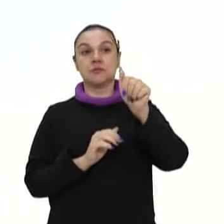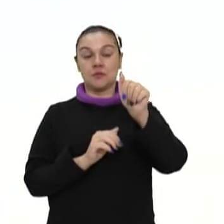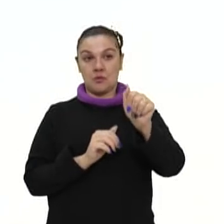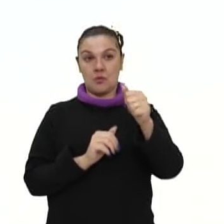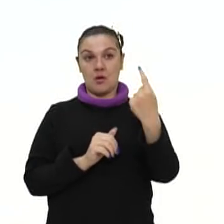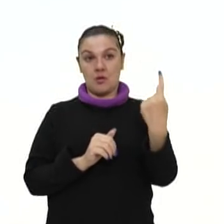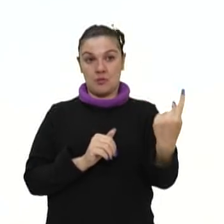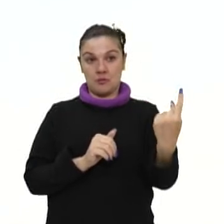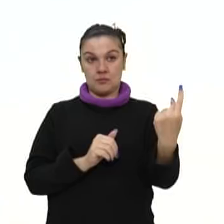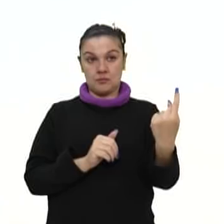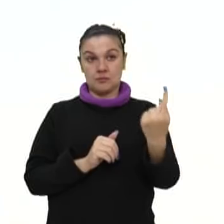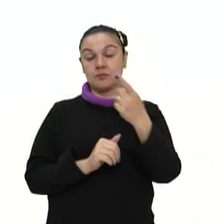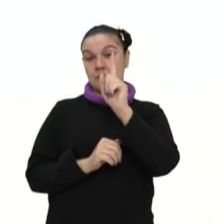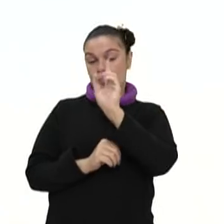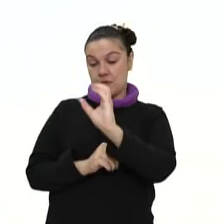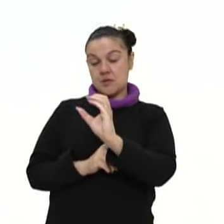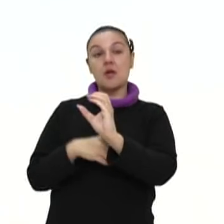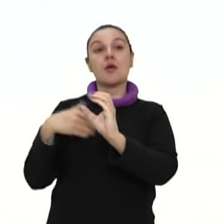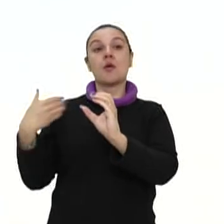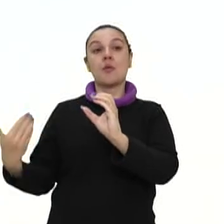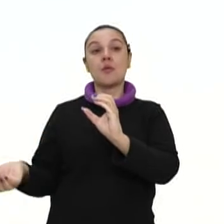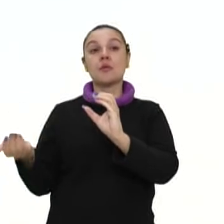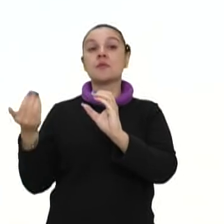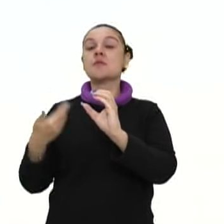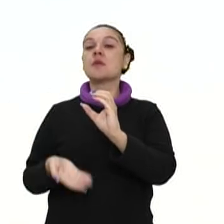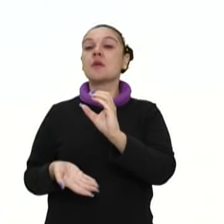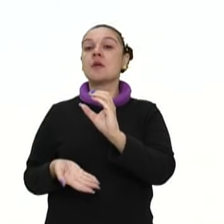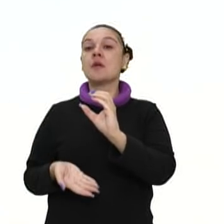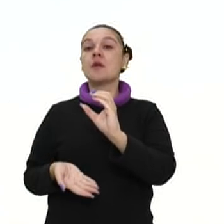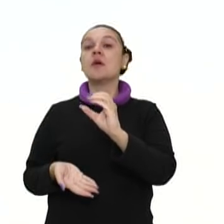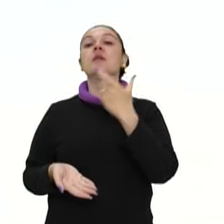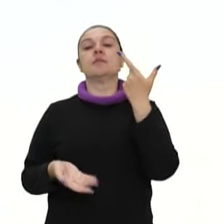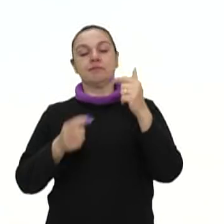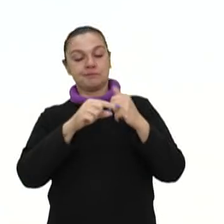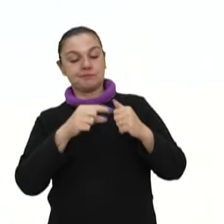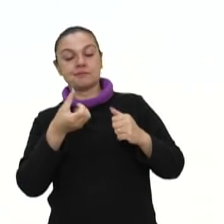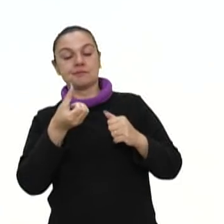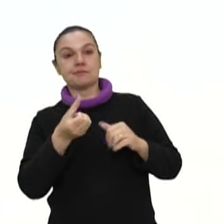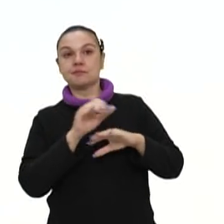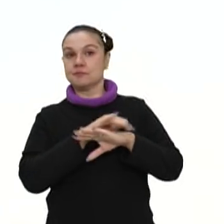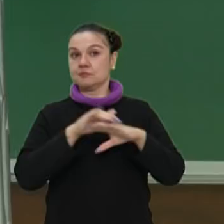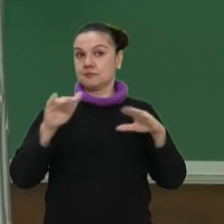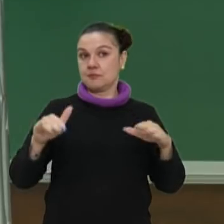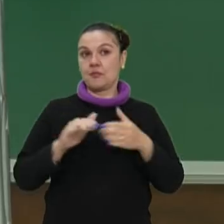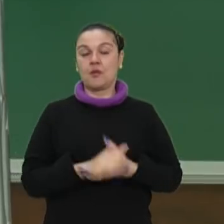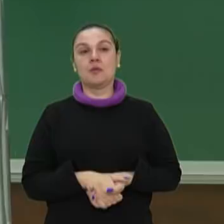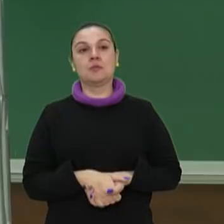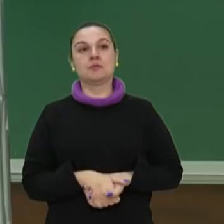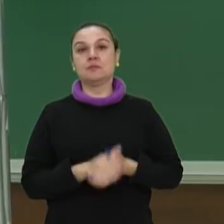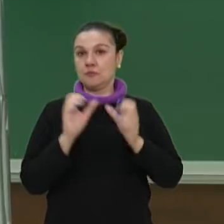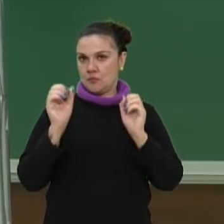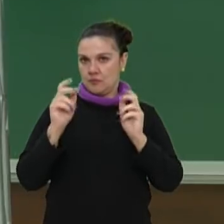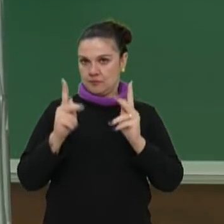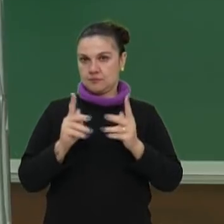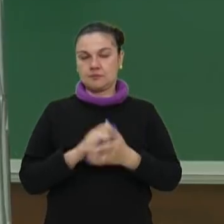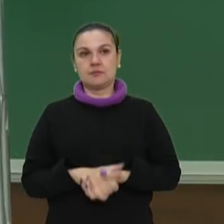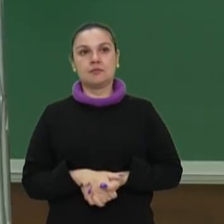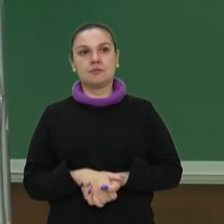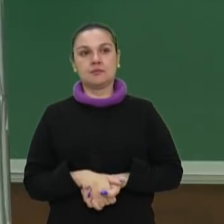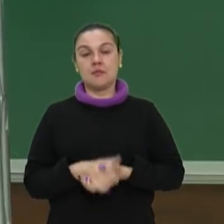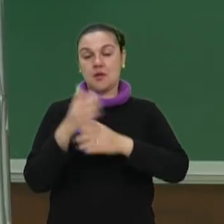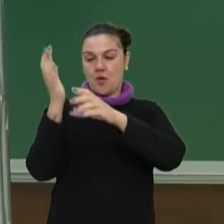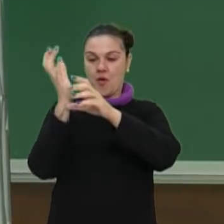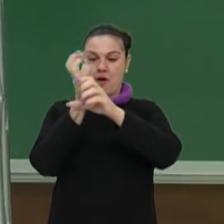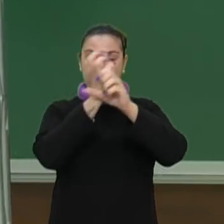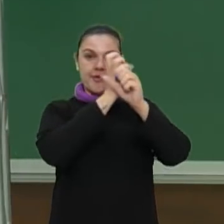está aqui, o produto tem que dar o valor c. Mas qual é o valor do c? Menos 6. Então, o produto é menos 6, ok? A